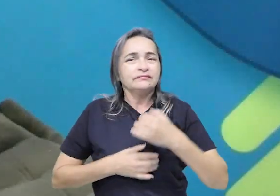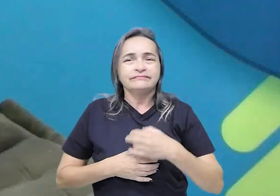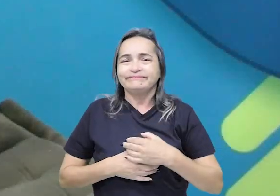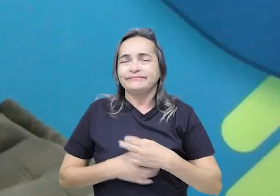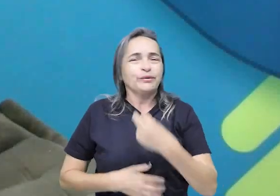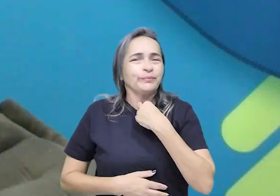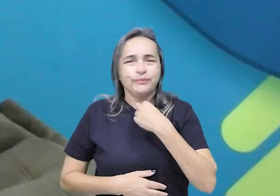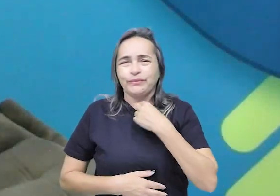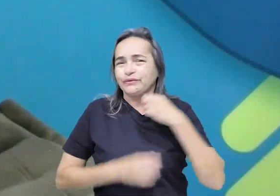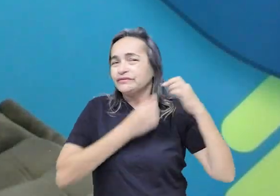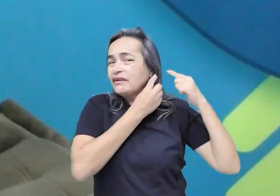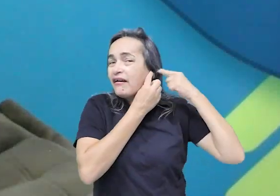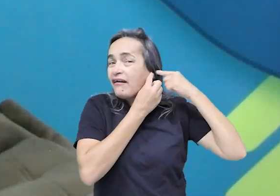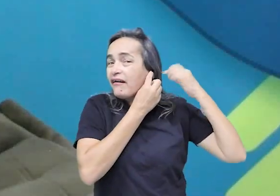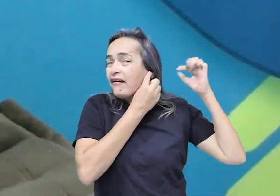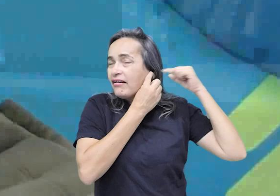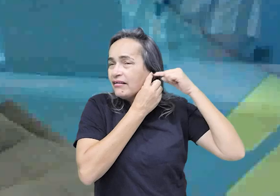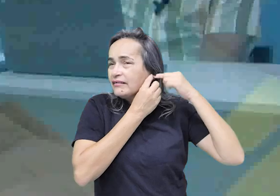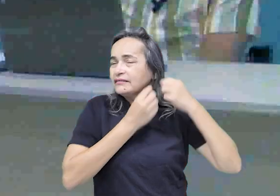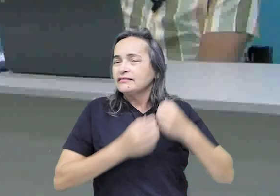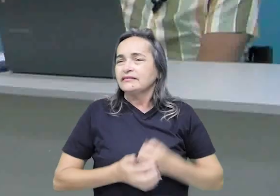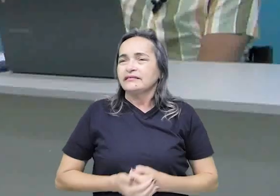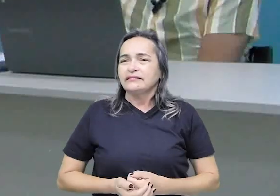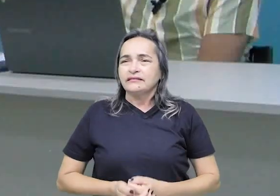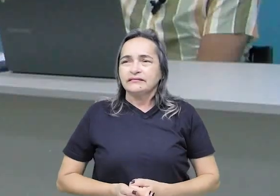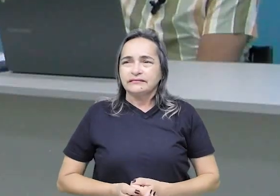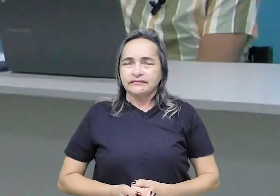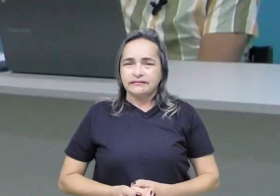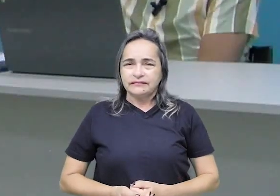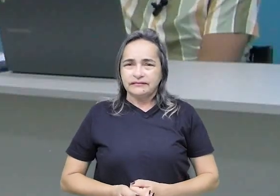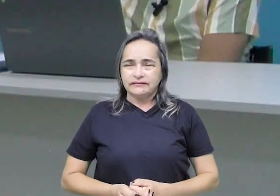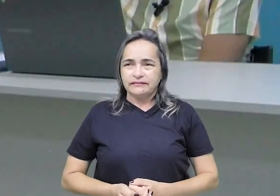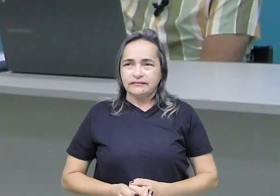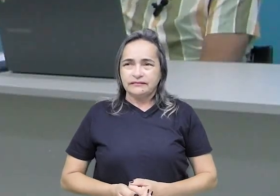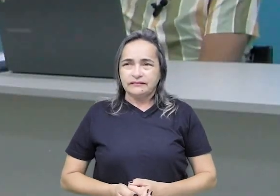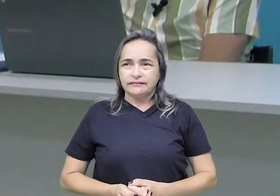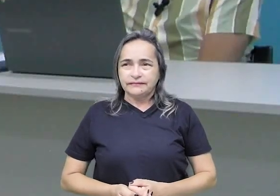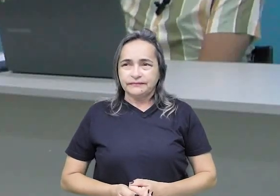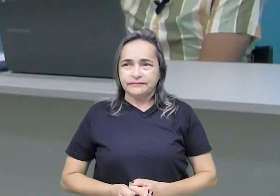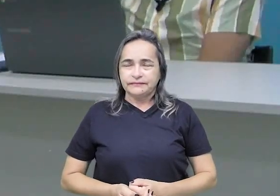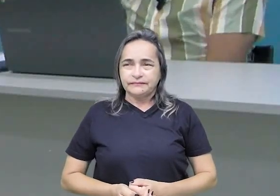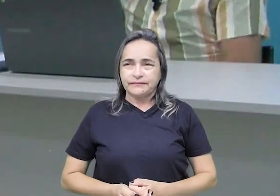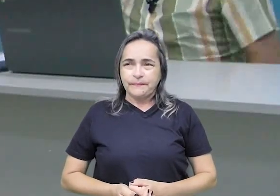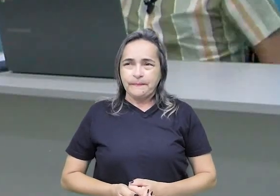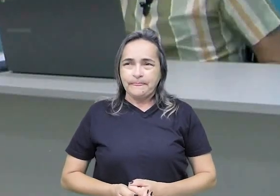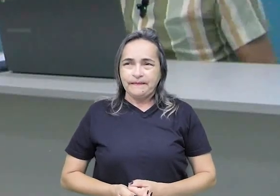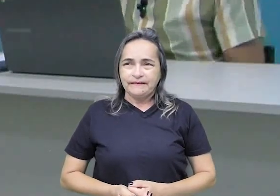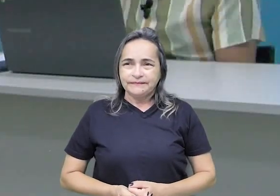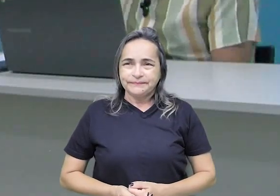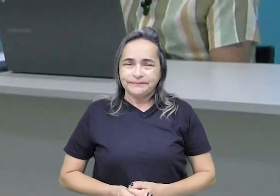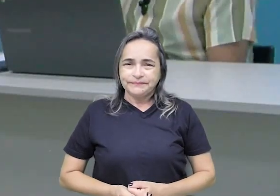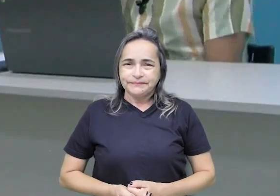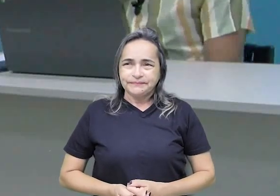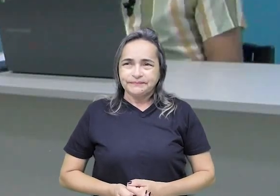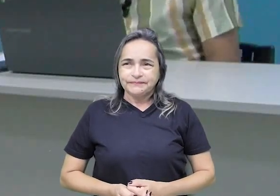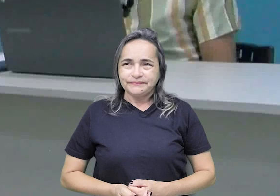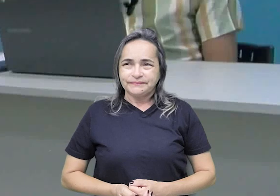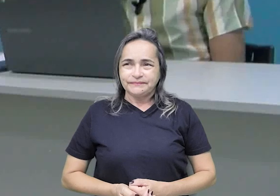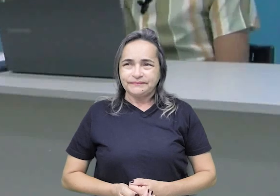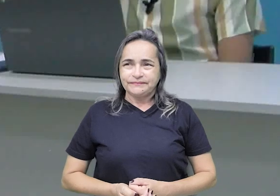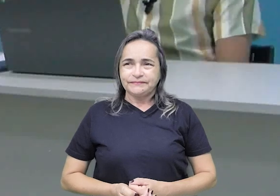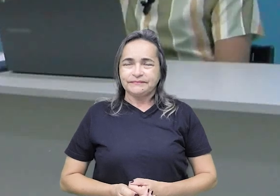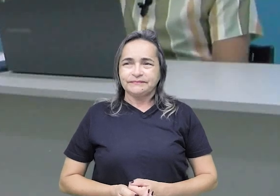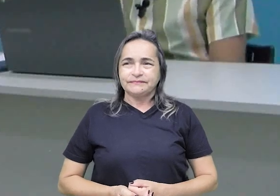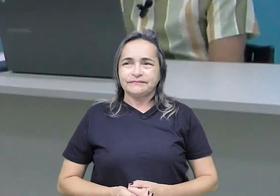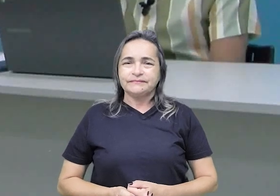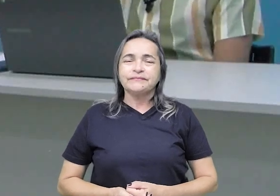colocado dentro do ouvido, tá? Ok. Yara, é o seguinte, a gente ia começar um